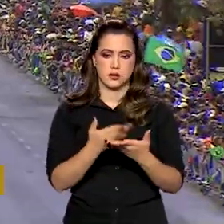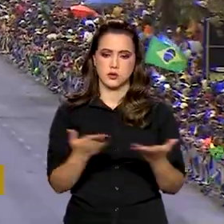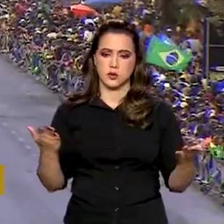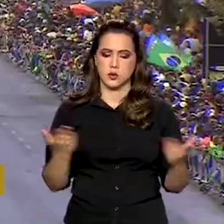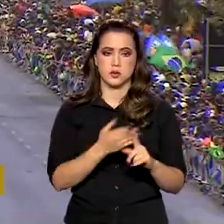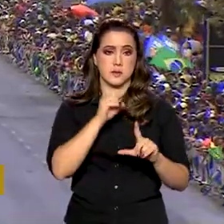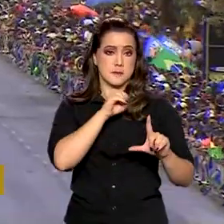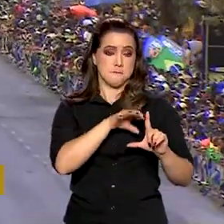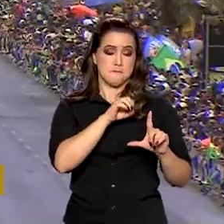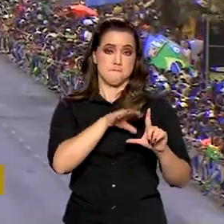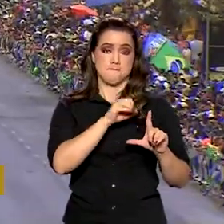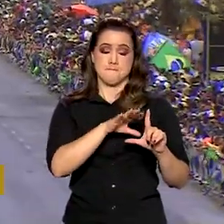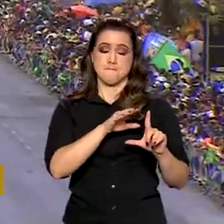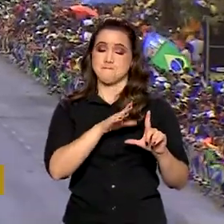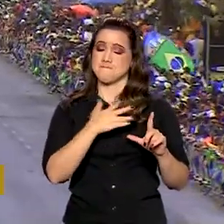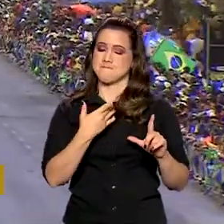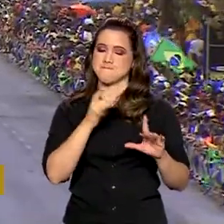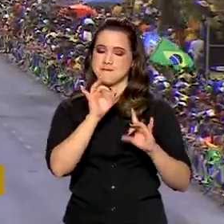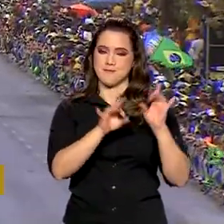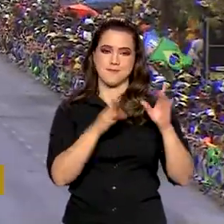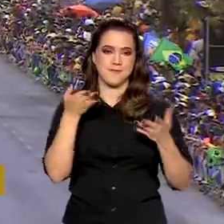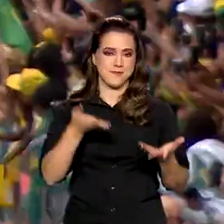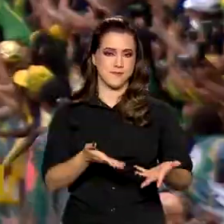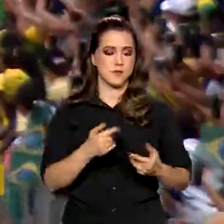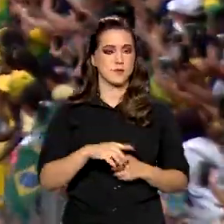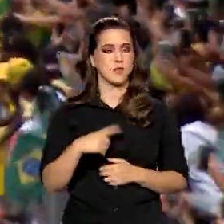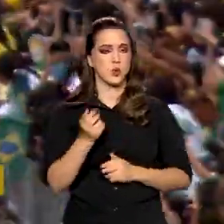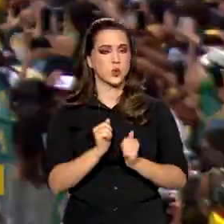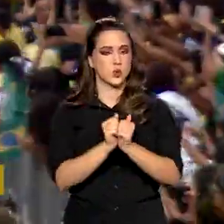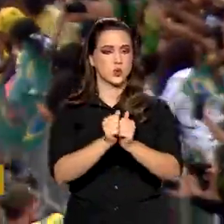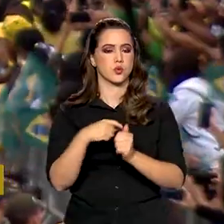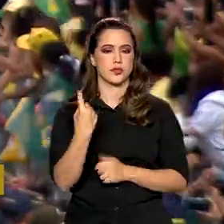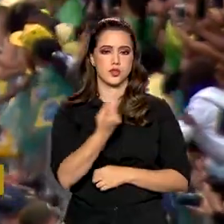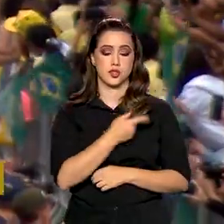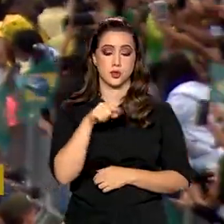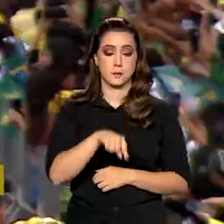ao vivo e com exclusividade. Continue ligado aqui com a gente.